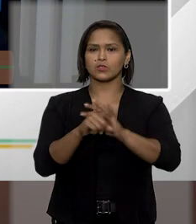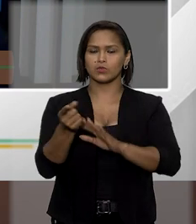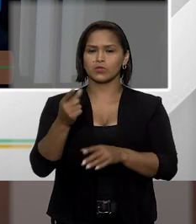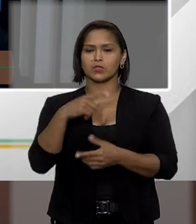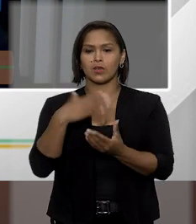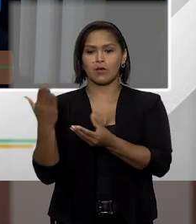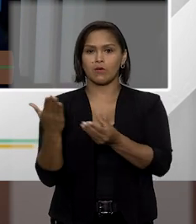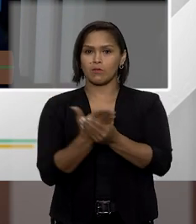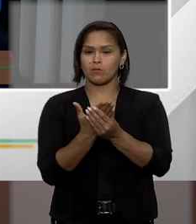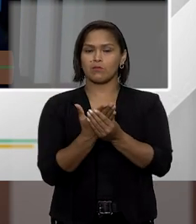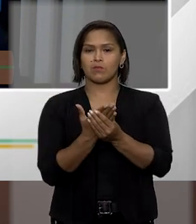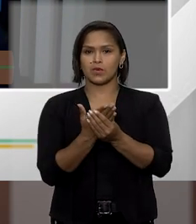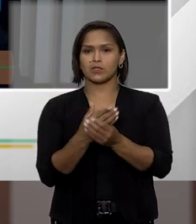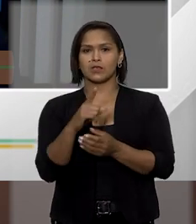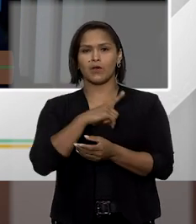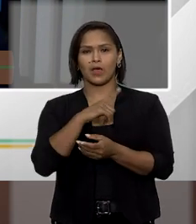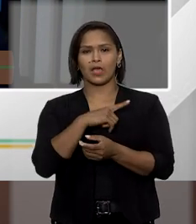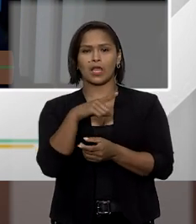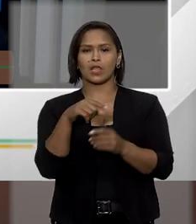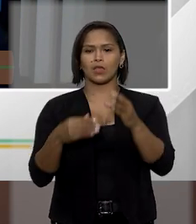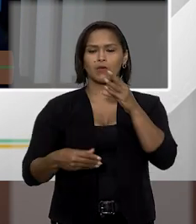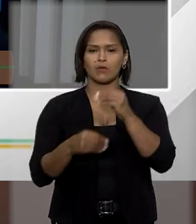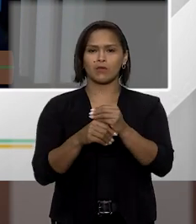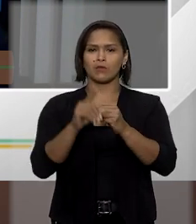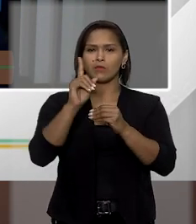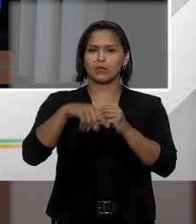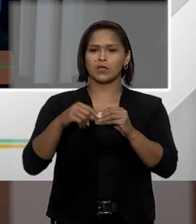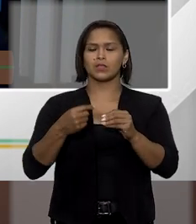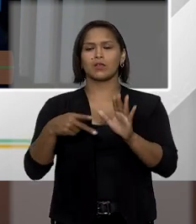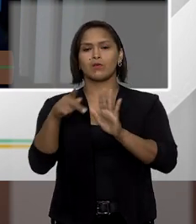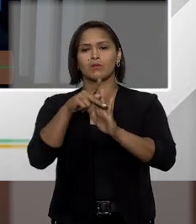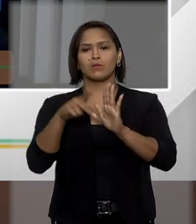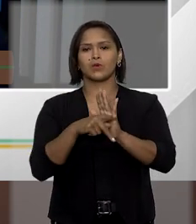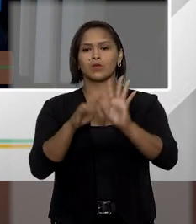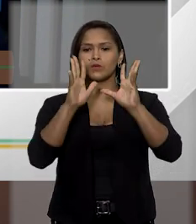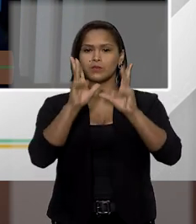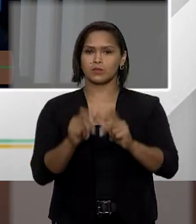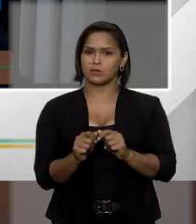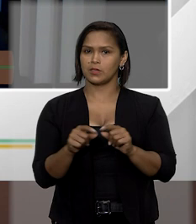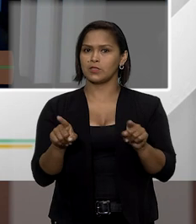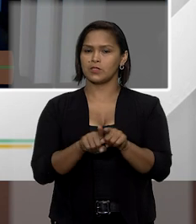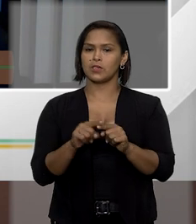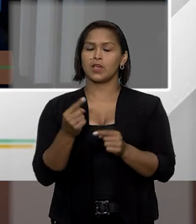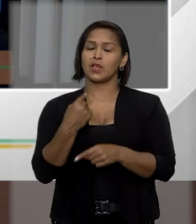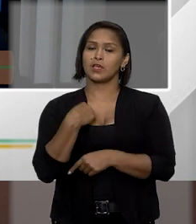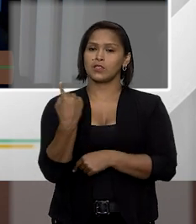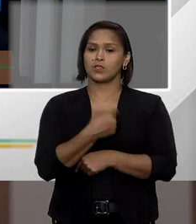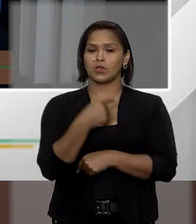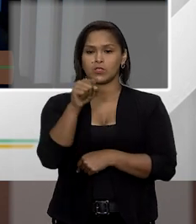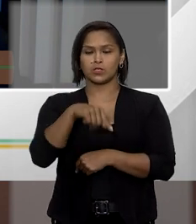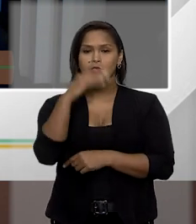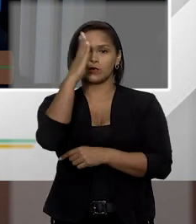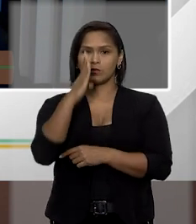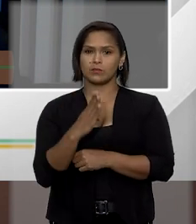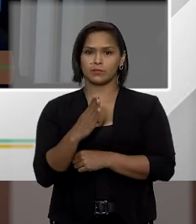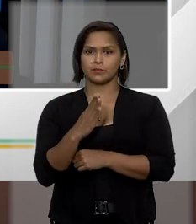uma atenuação dessas sanções, caso elas tenham implementados os programas de integridade. Até então, nós tínhamos no